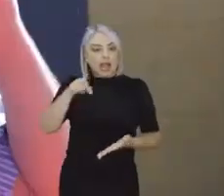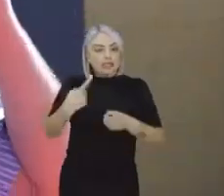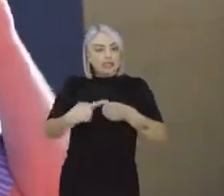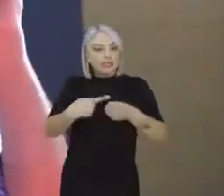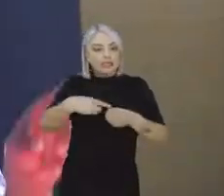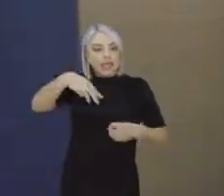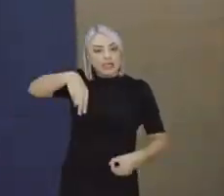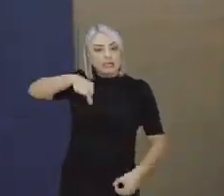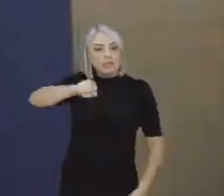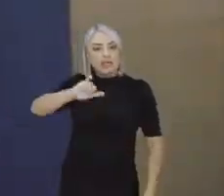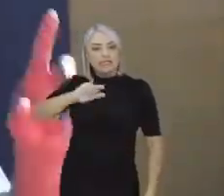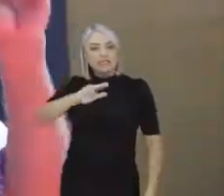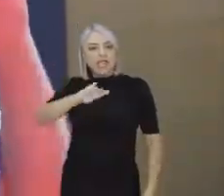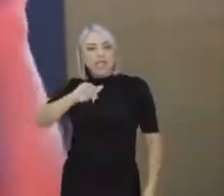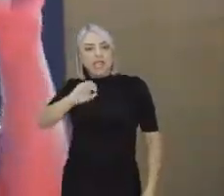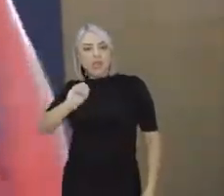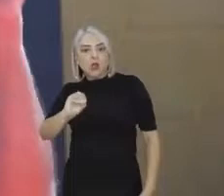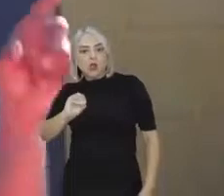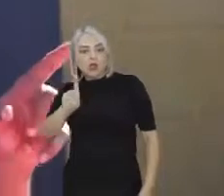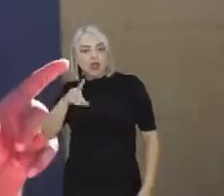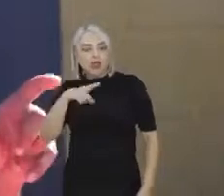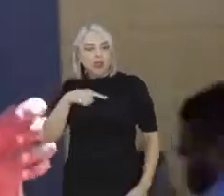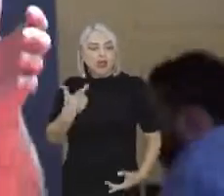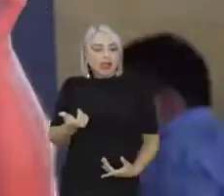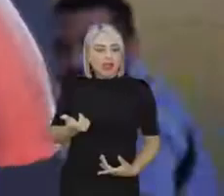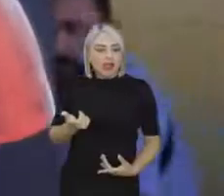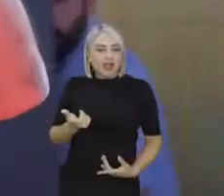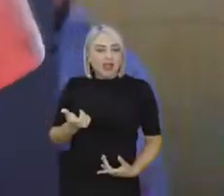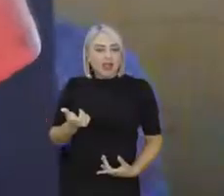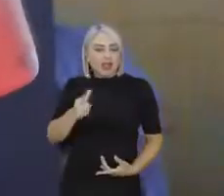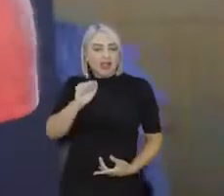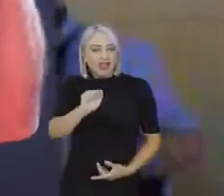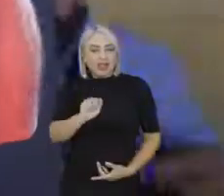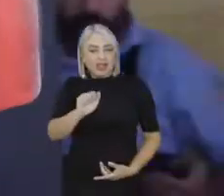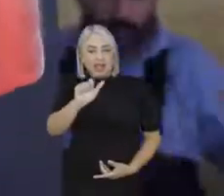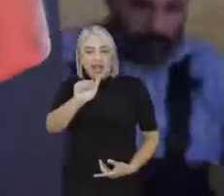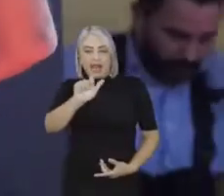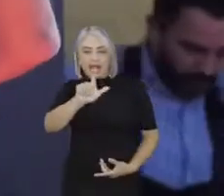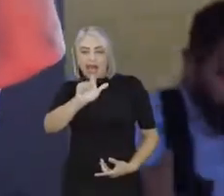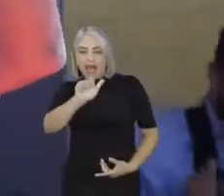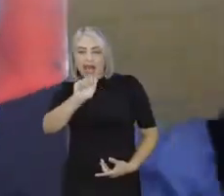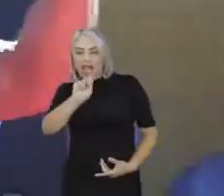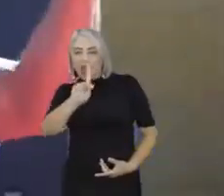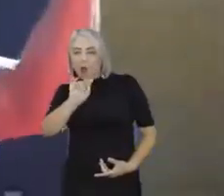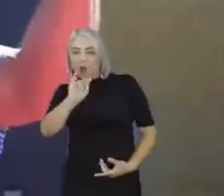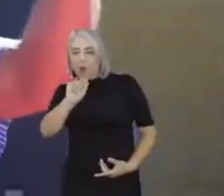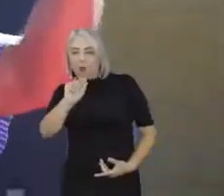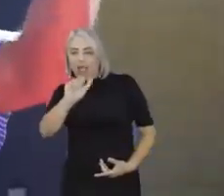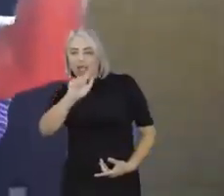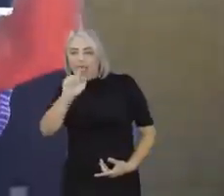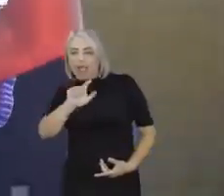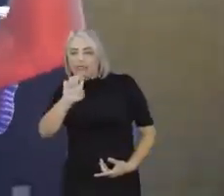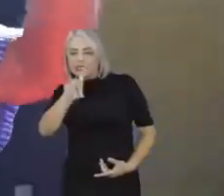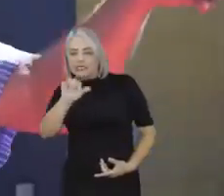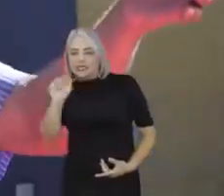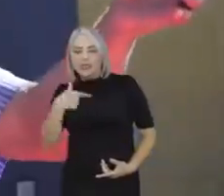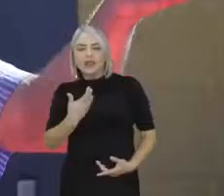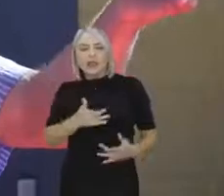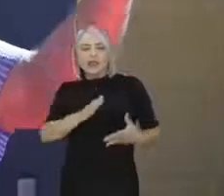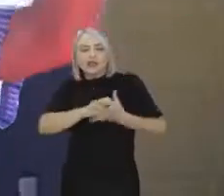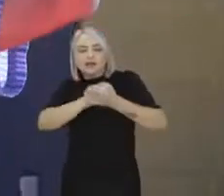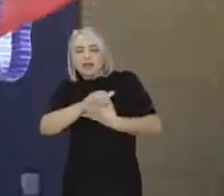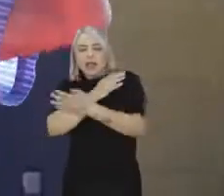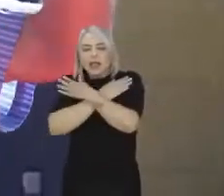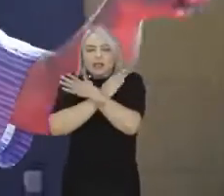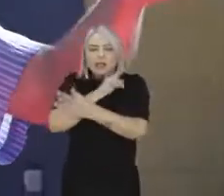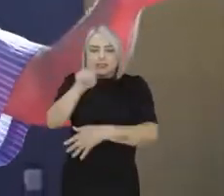Jiquiá da Praia e Lagoa Azeda, que eu quero mandar um abraço para as companheiras que estão sofrendo.